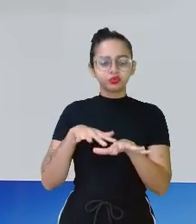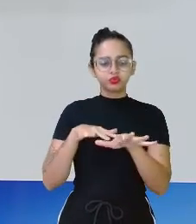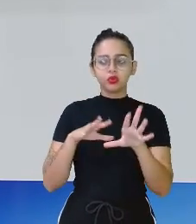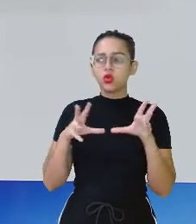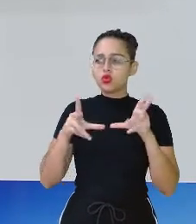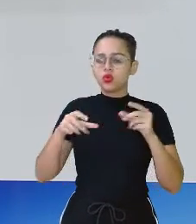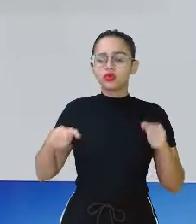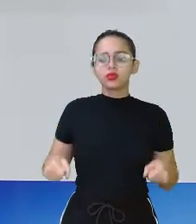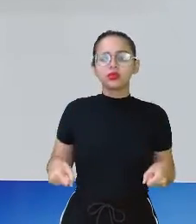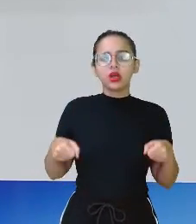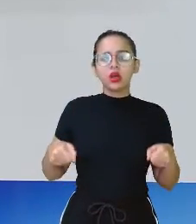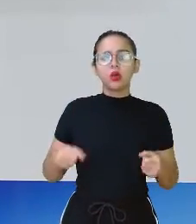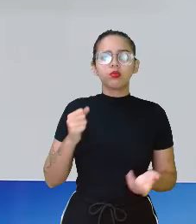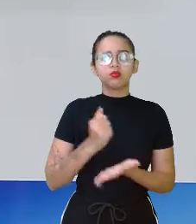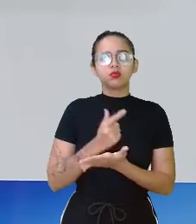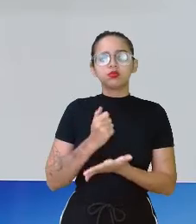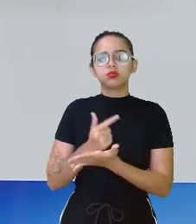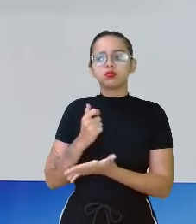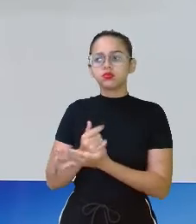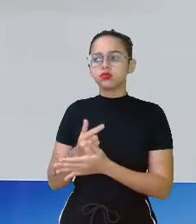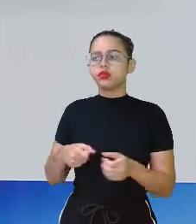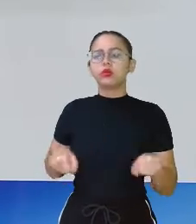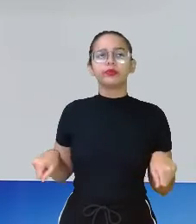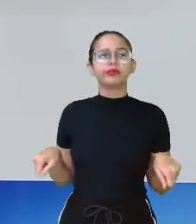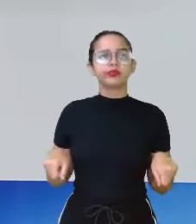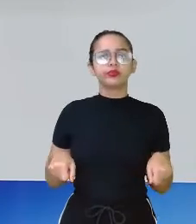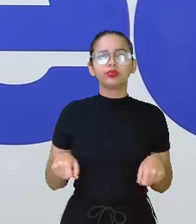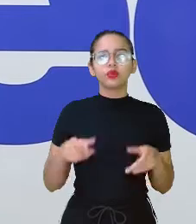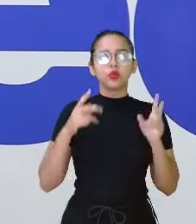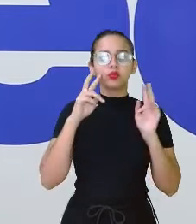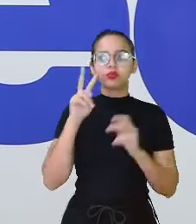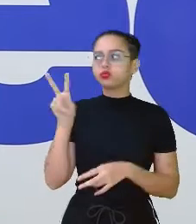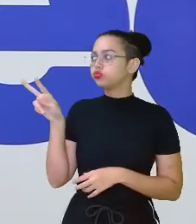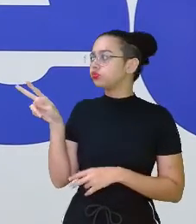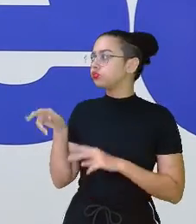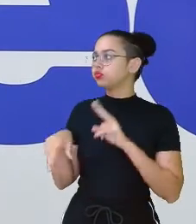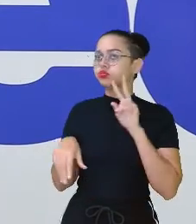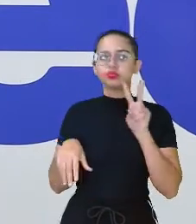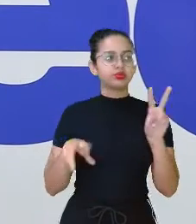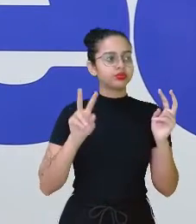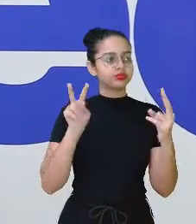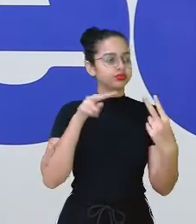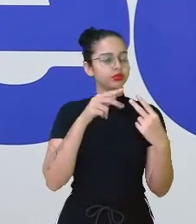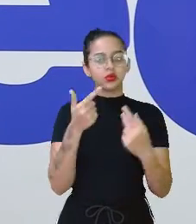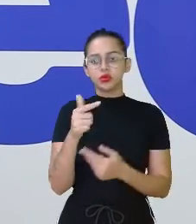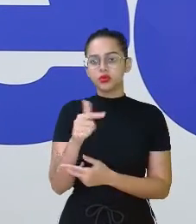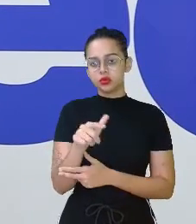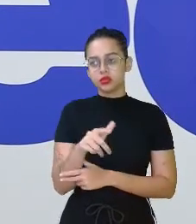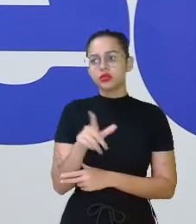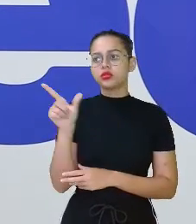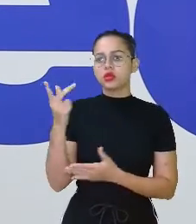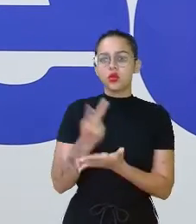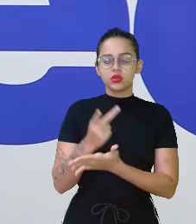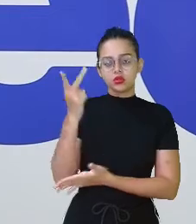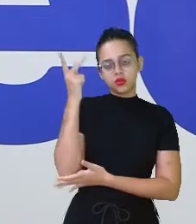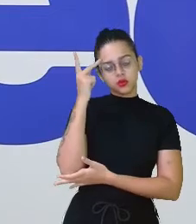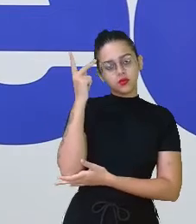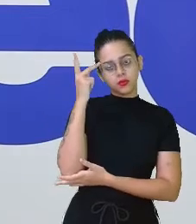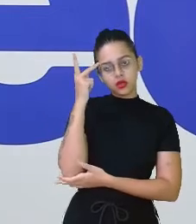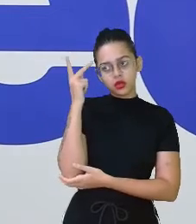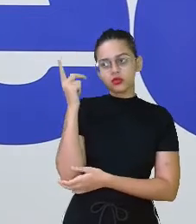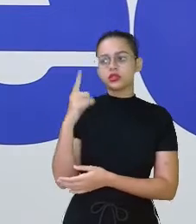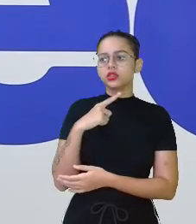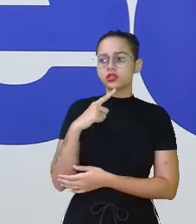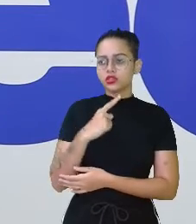suas sacolas e seguindo em frente. Não olha para o lado, não olha para o outro. Isso aconteceu não existe em São o Paulo. outro. Eles fizeram uma